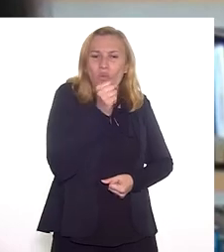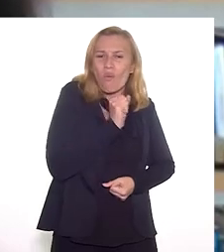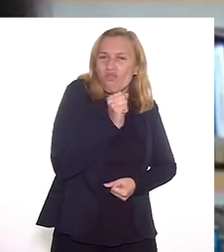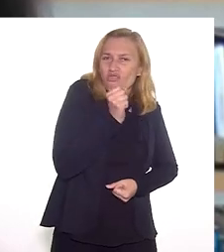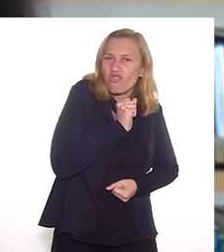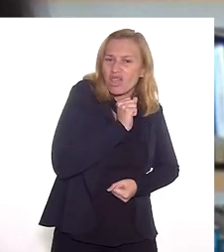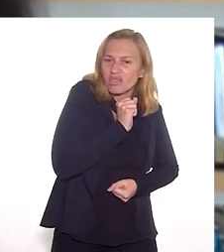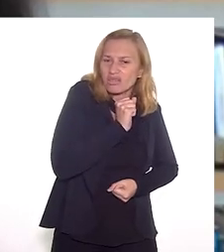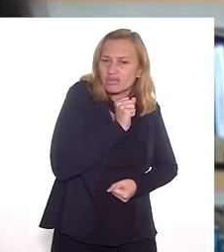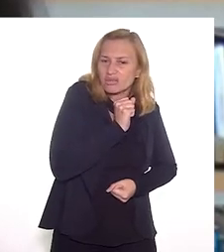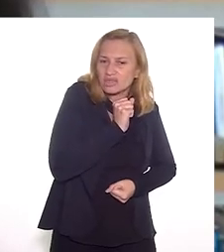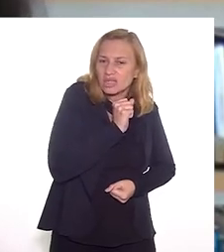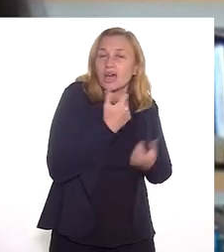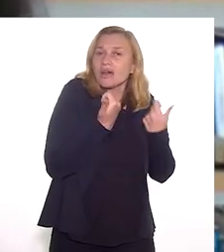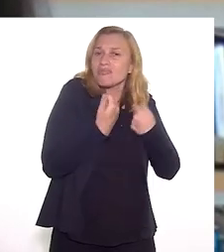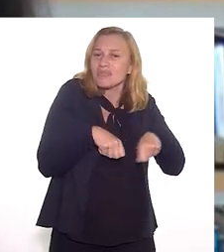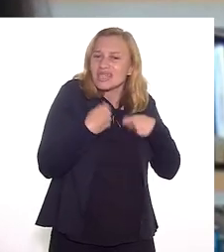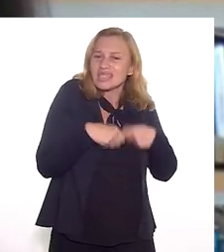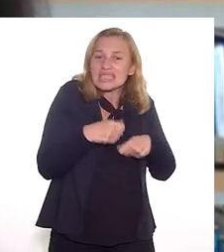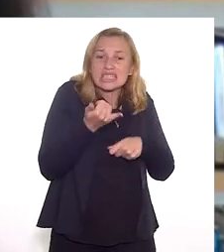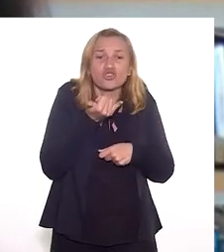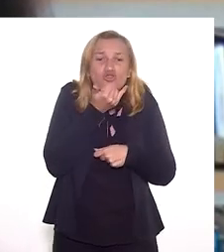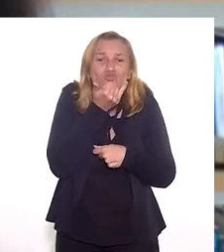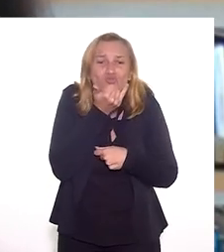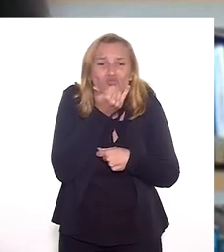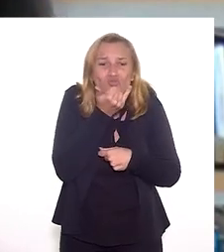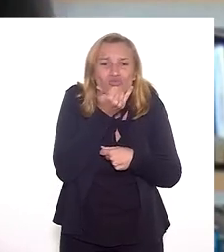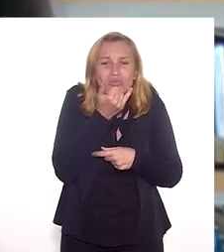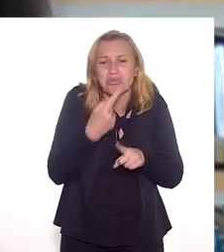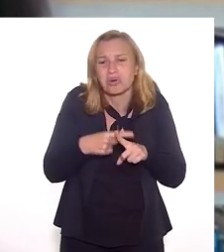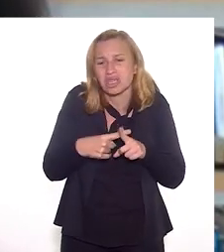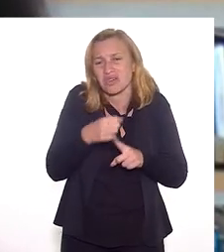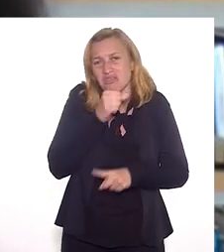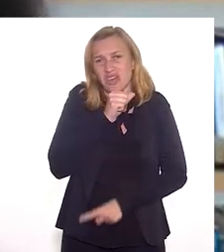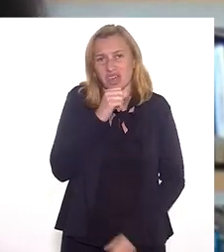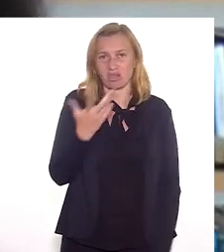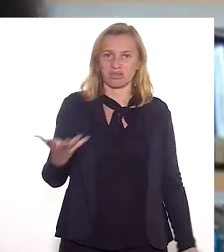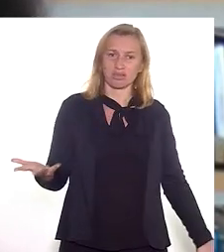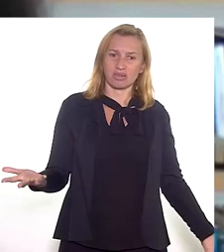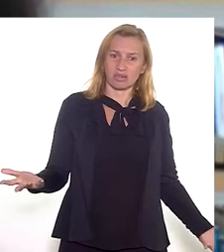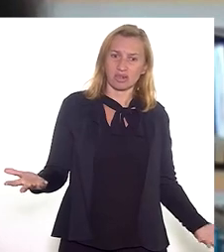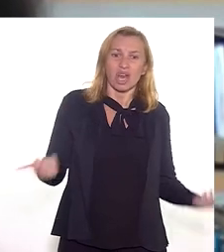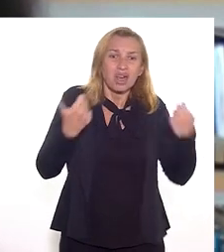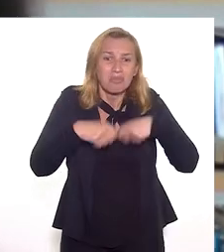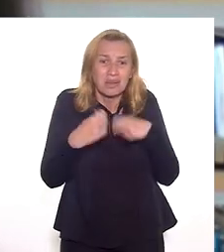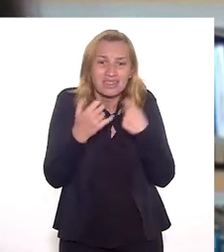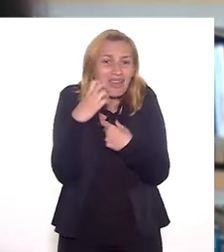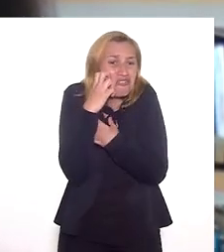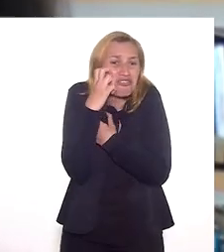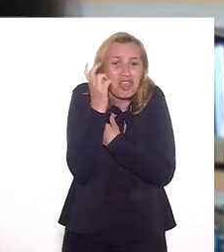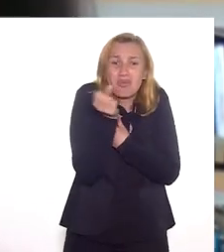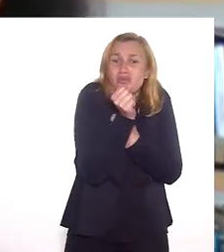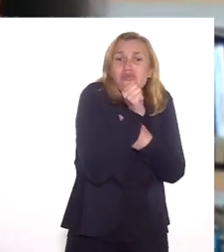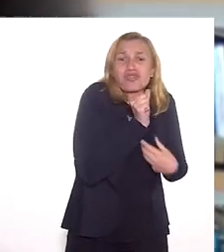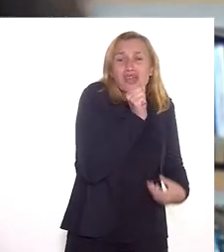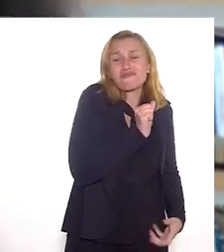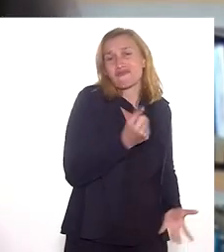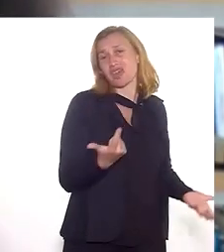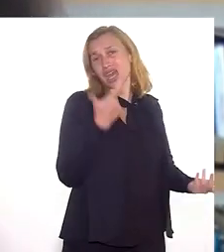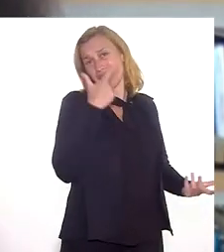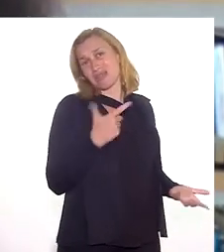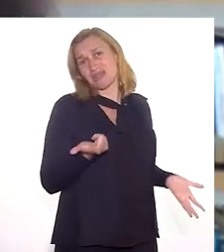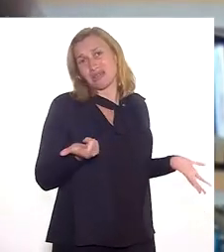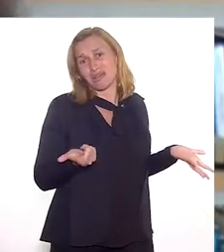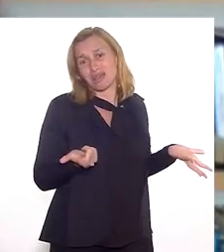pessoa, ao envelhecer, precisasse se desculpar porque está envelhecendo, como se ela precisasse se envergonhar porque